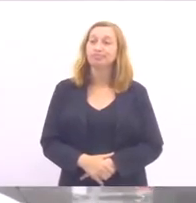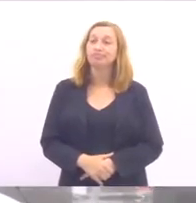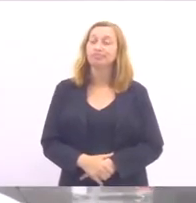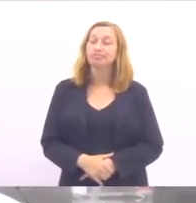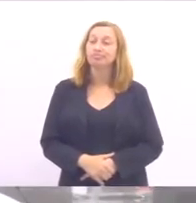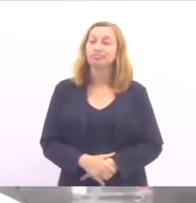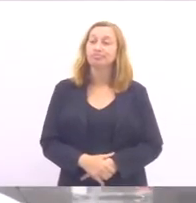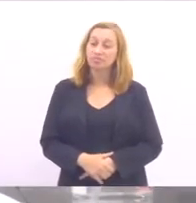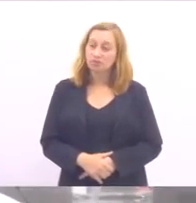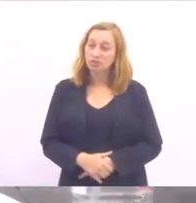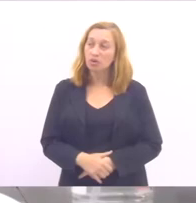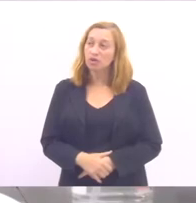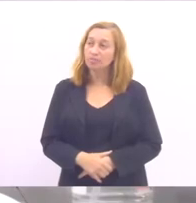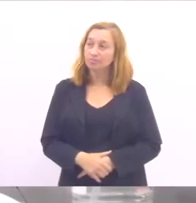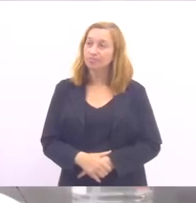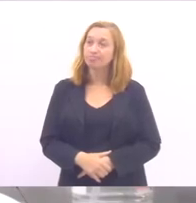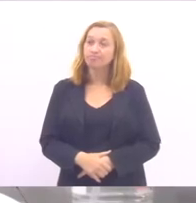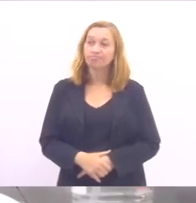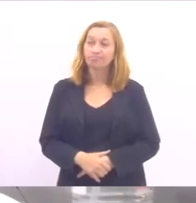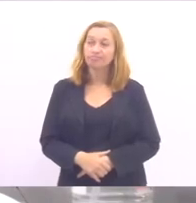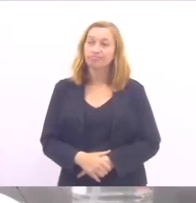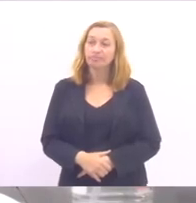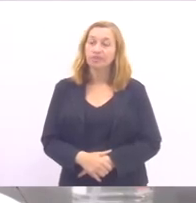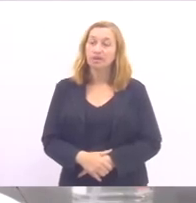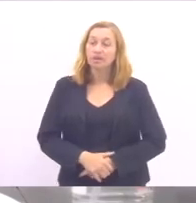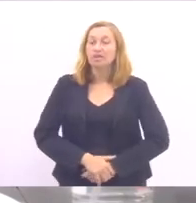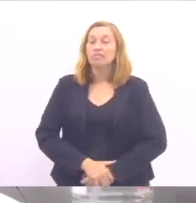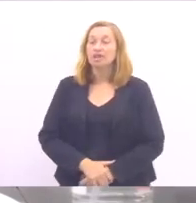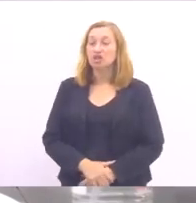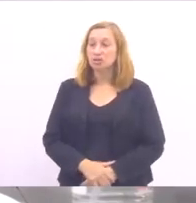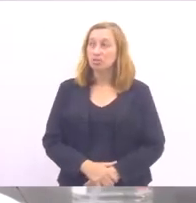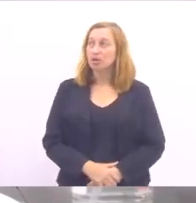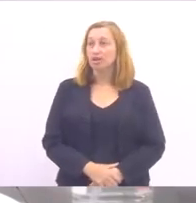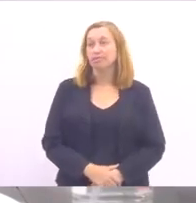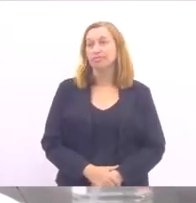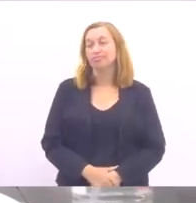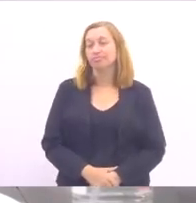ambiental. Isso daqui, eu acho que é algo qualitativo.